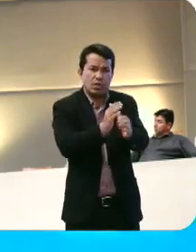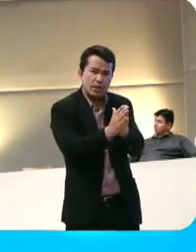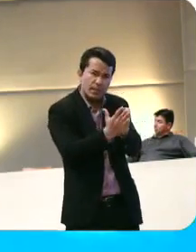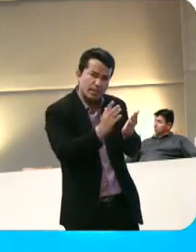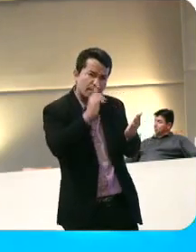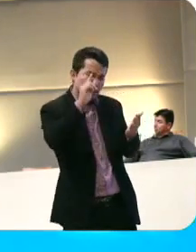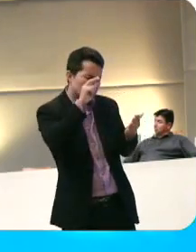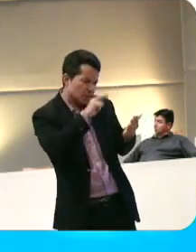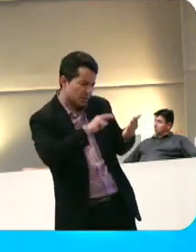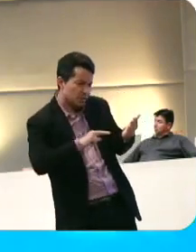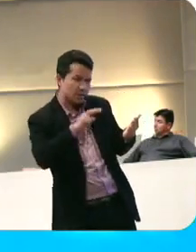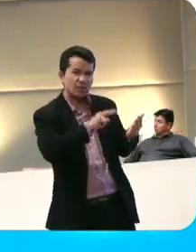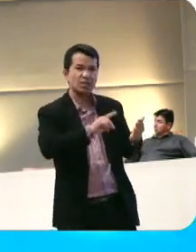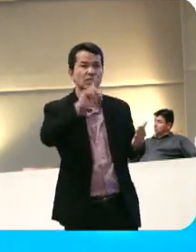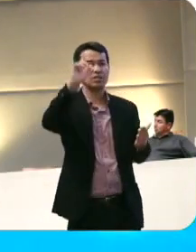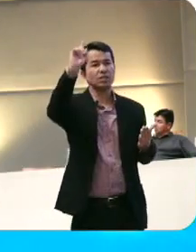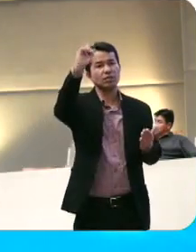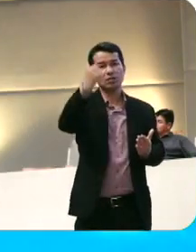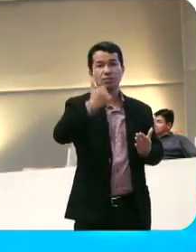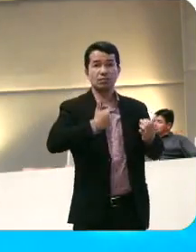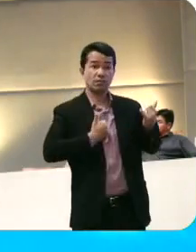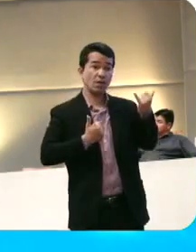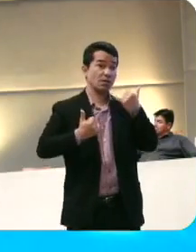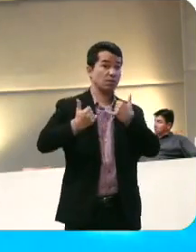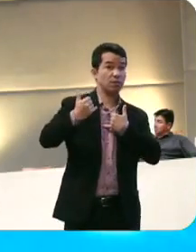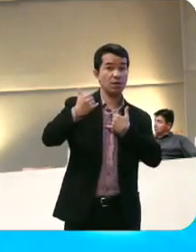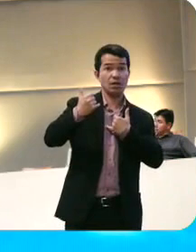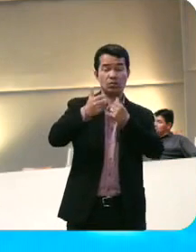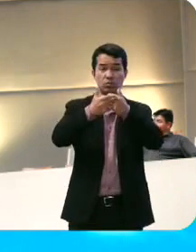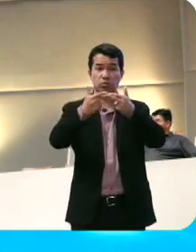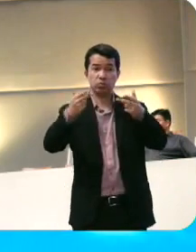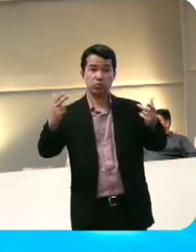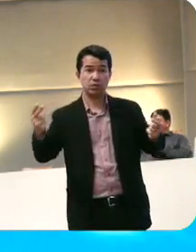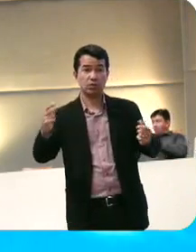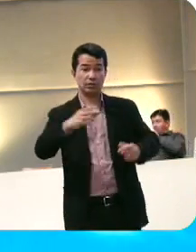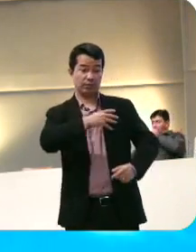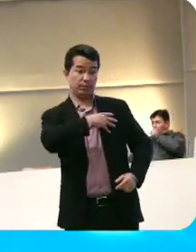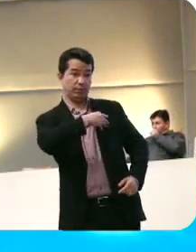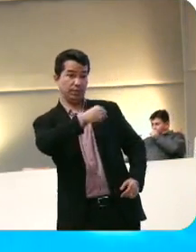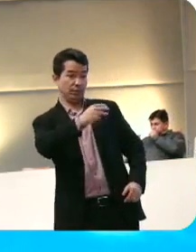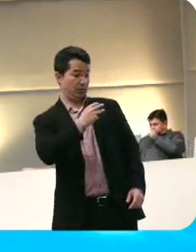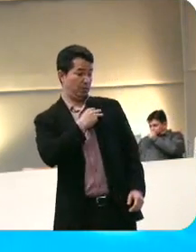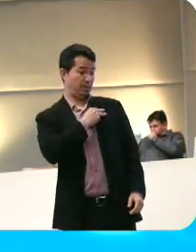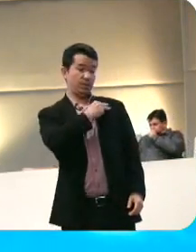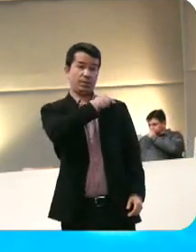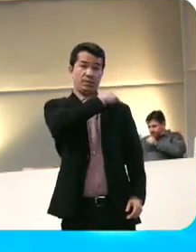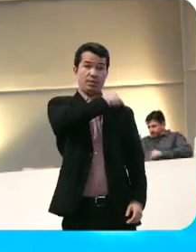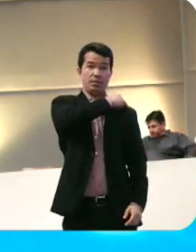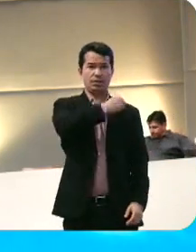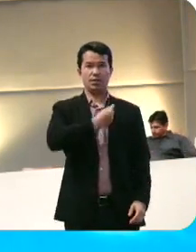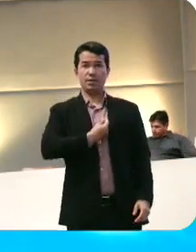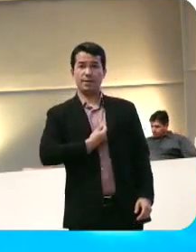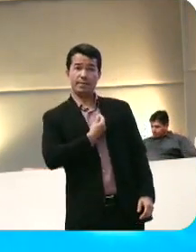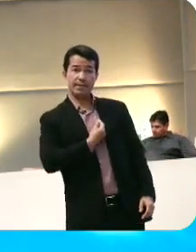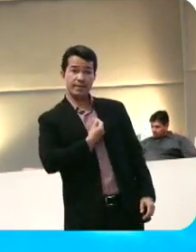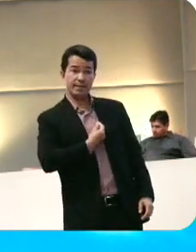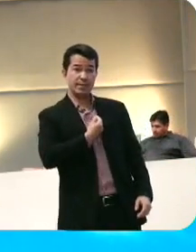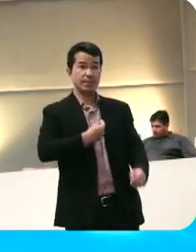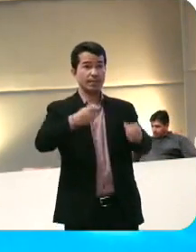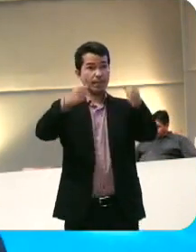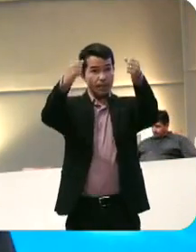respeito dos meus filhos. Ia falando coisas a respeito do meu ministério. Ia falando coisas a respeito da minha vida.